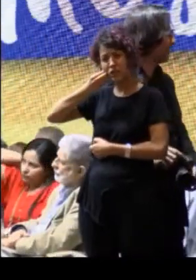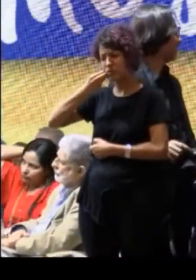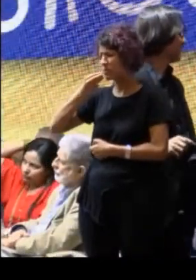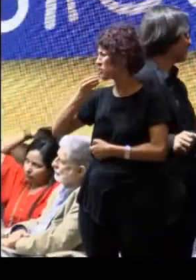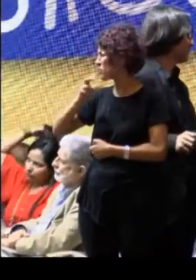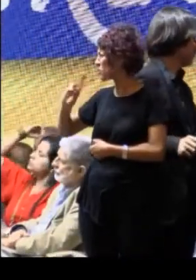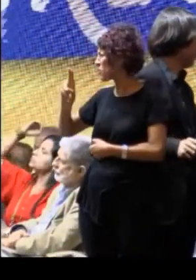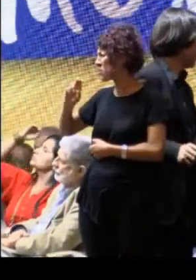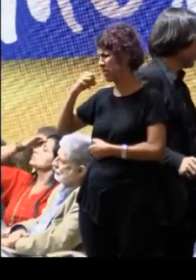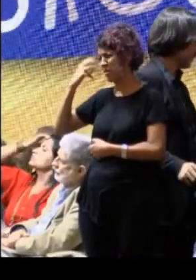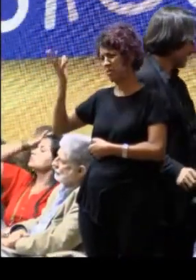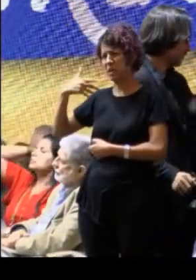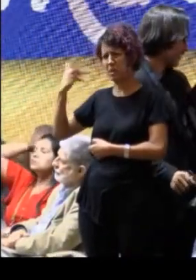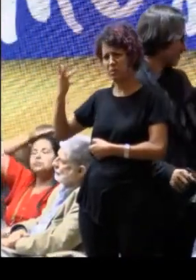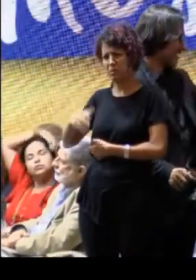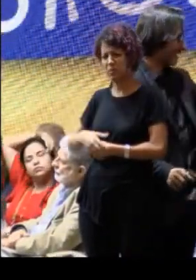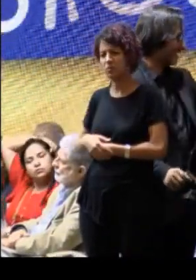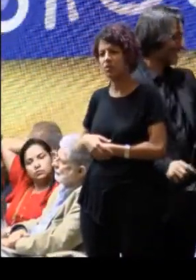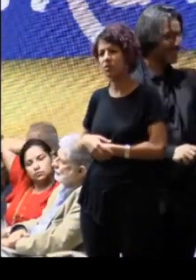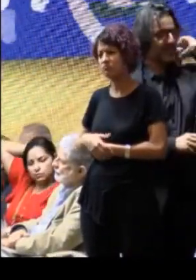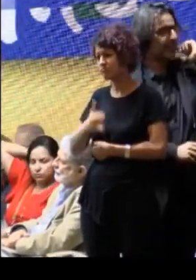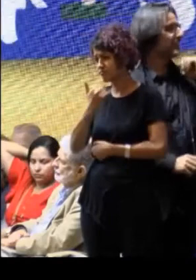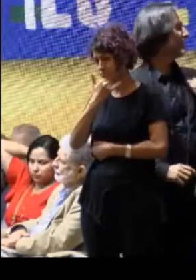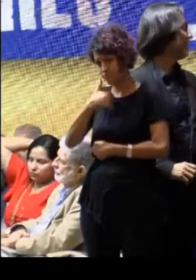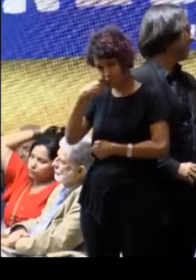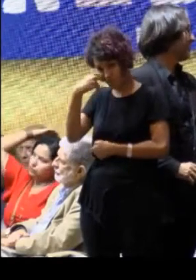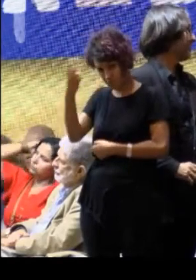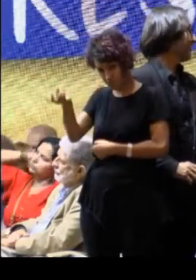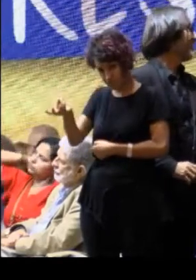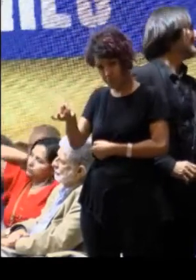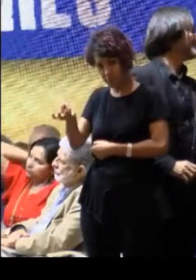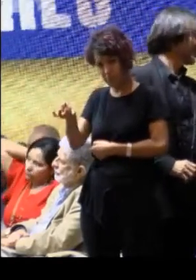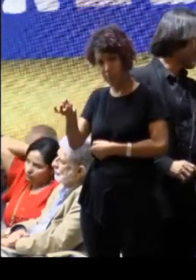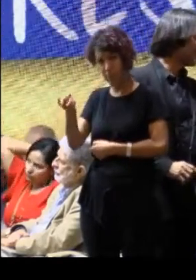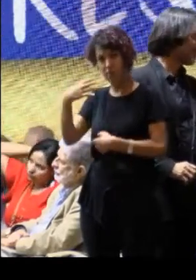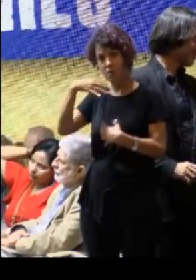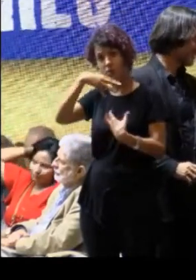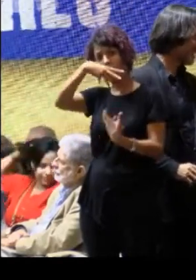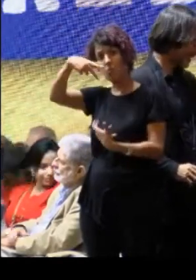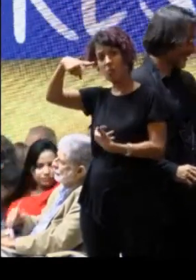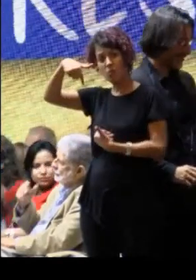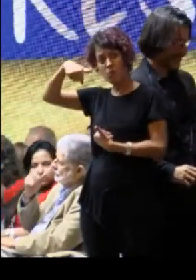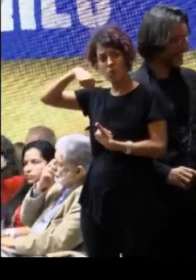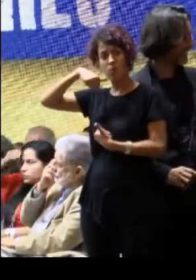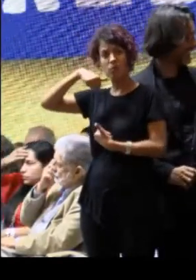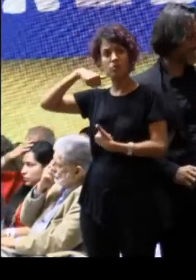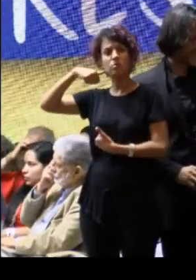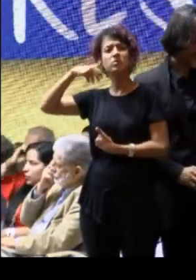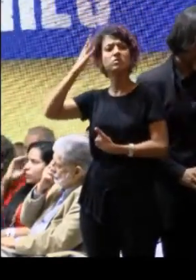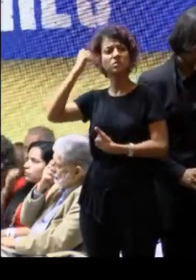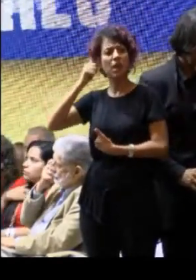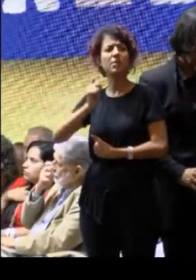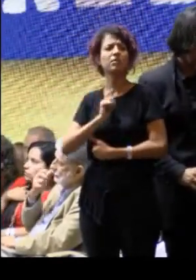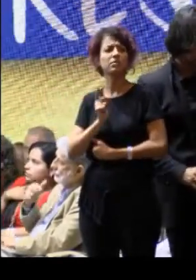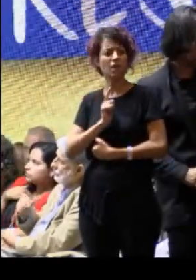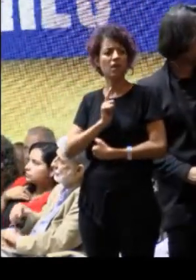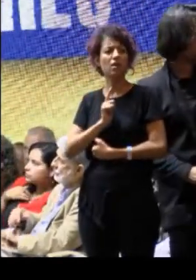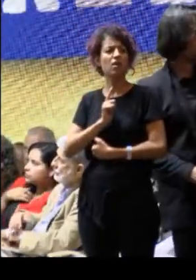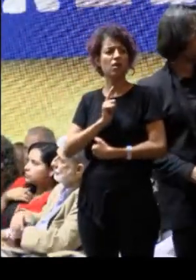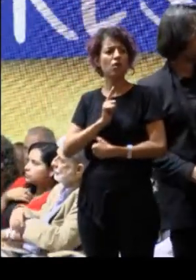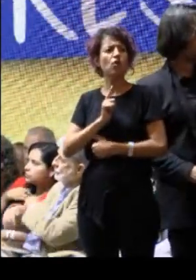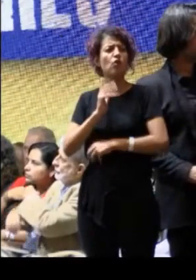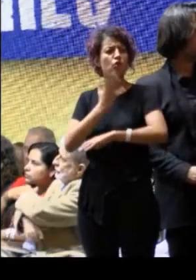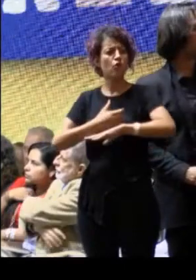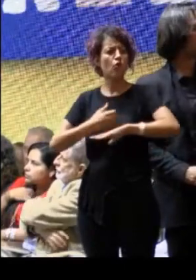Guaidó, e a vergonha que eu tenho é que o mundo inteiro reconheceu um golpista, o mundo